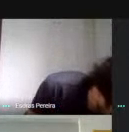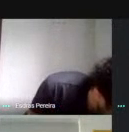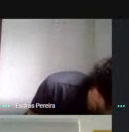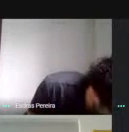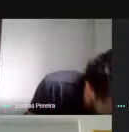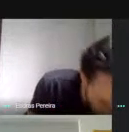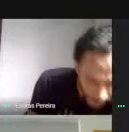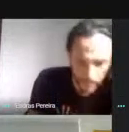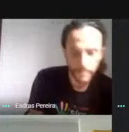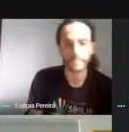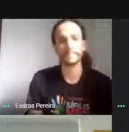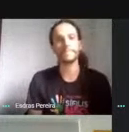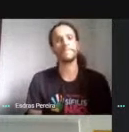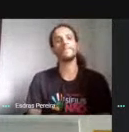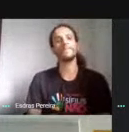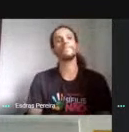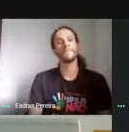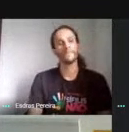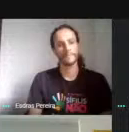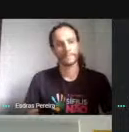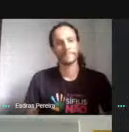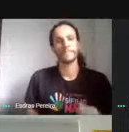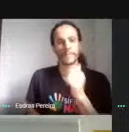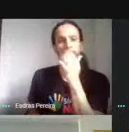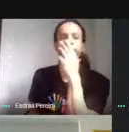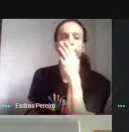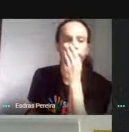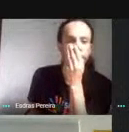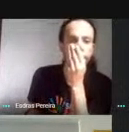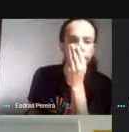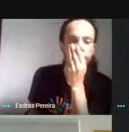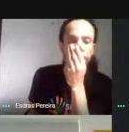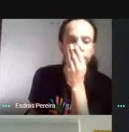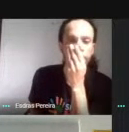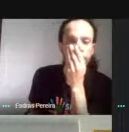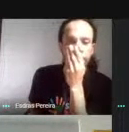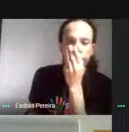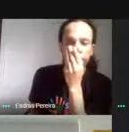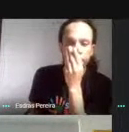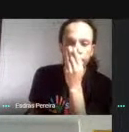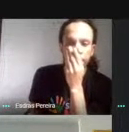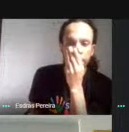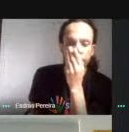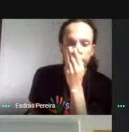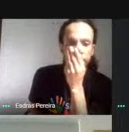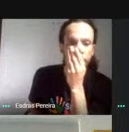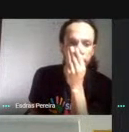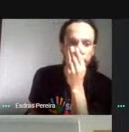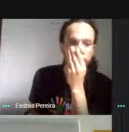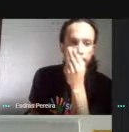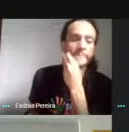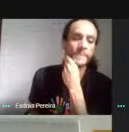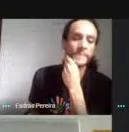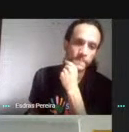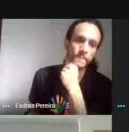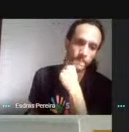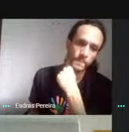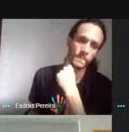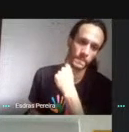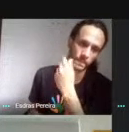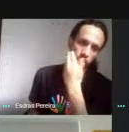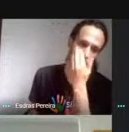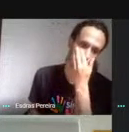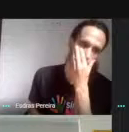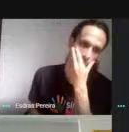é sífilis, o agente etiológico é conhecido, não é uma doença nova, não é uma COVID, nós não sabemos de onde veio, como foi que